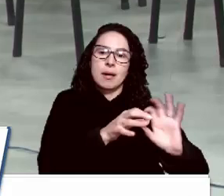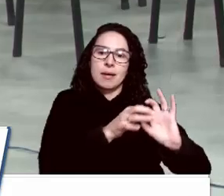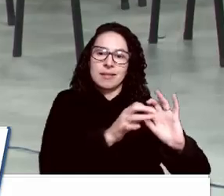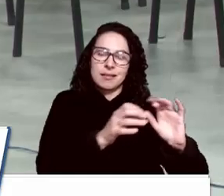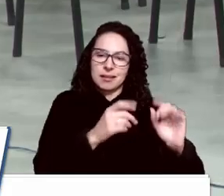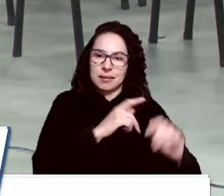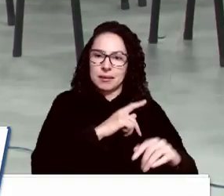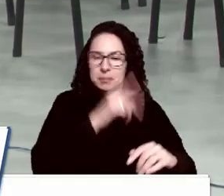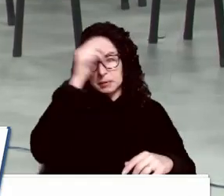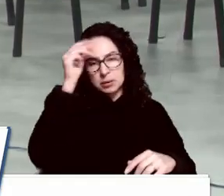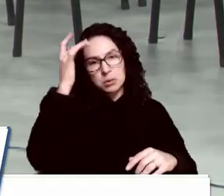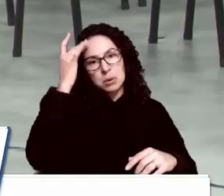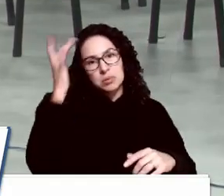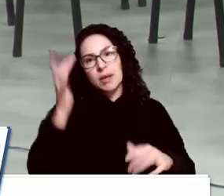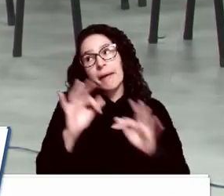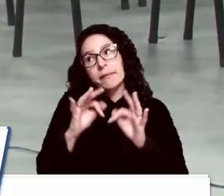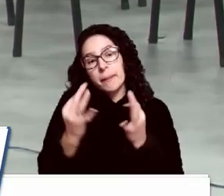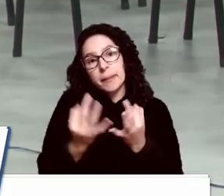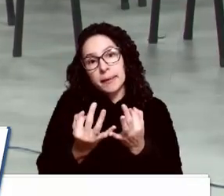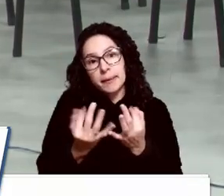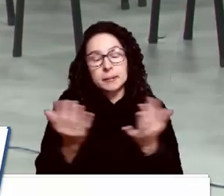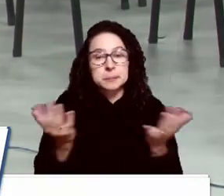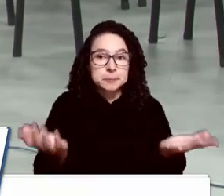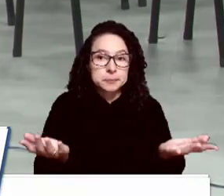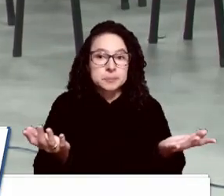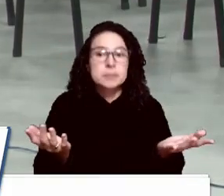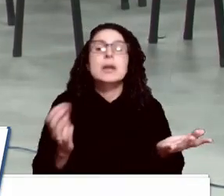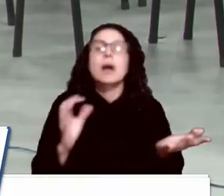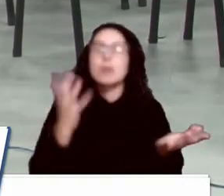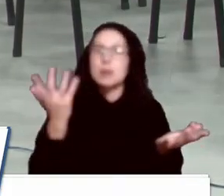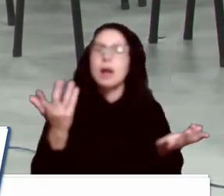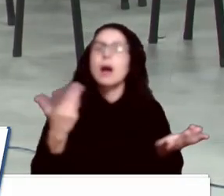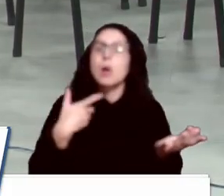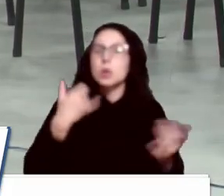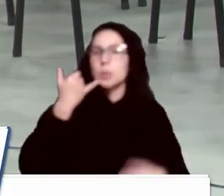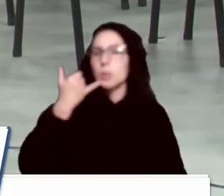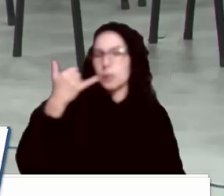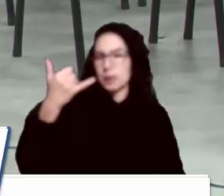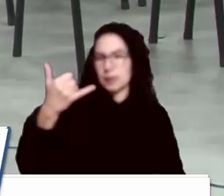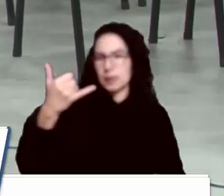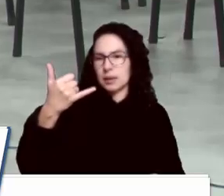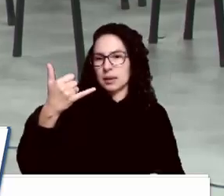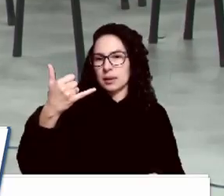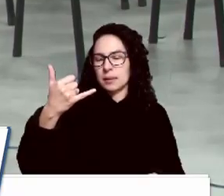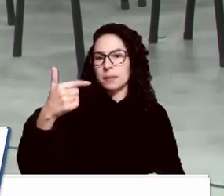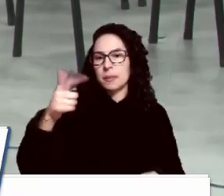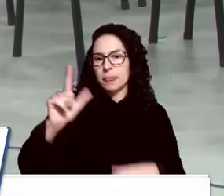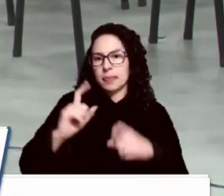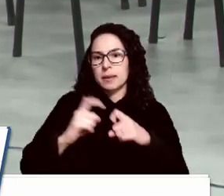acontecendo. Eu não sei se só entra parentes. Então, acontece. Aí, eu lhe peguei e liguei para um amigo meu, que é médico. Ele falou assim: